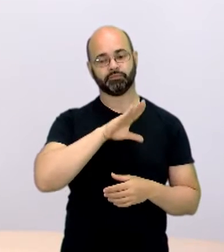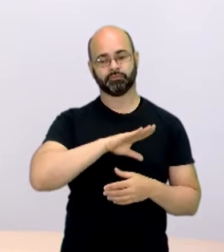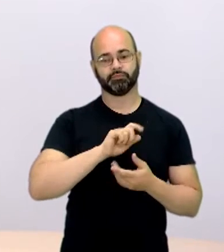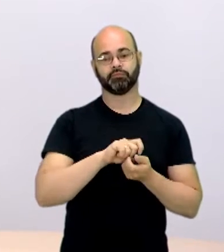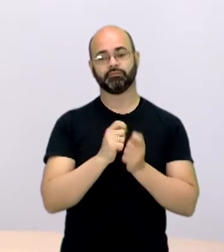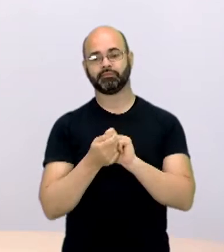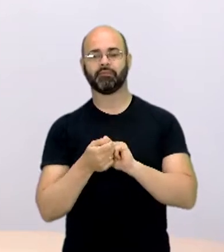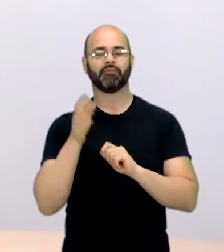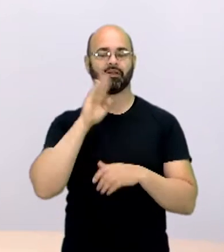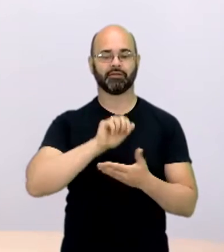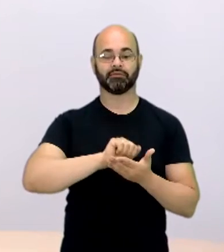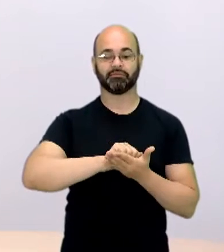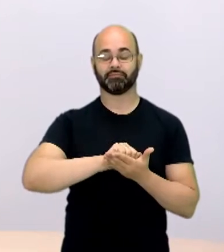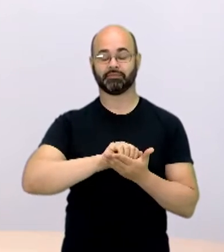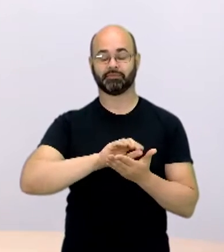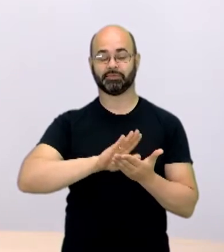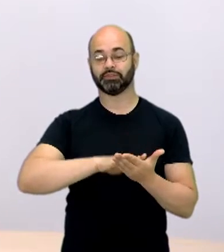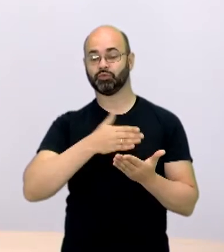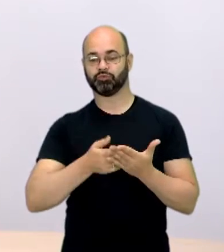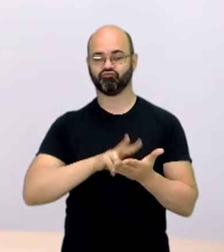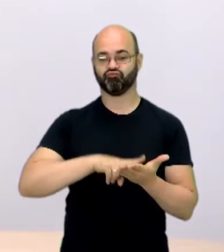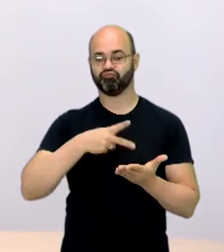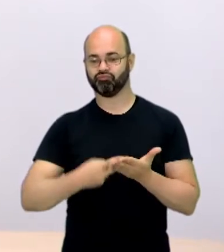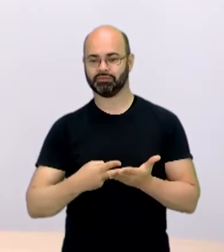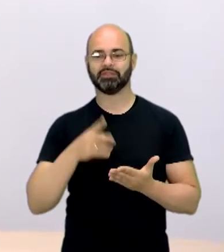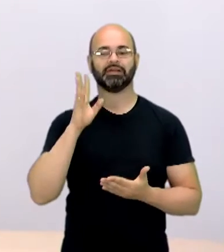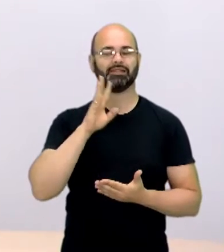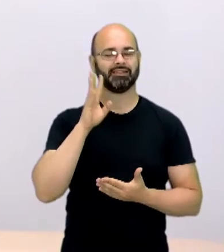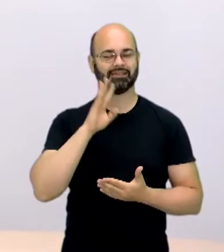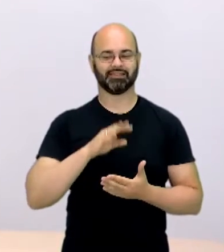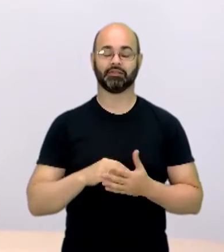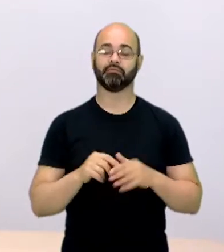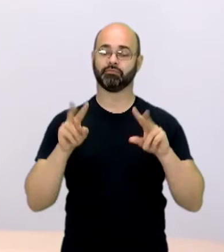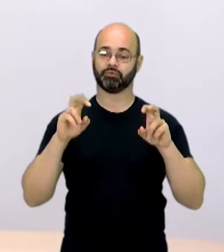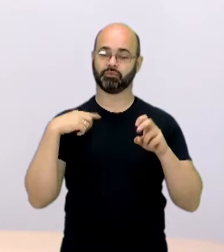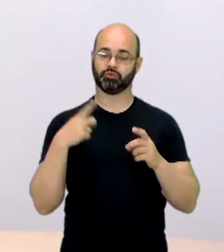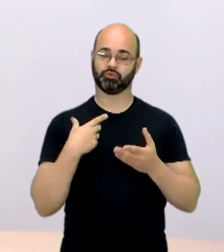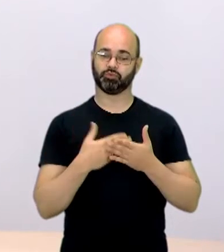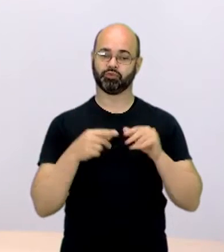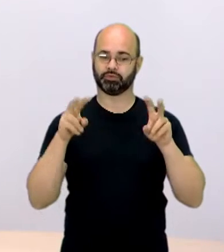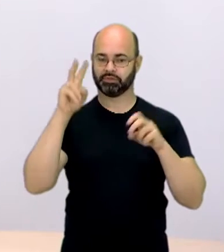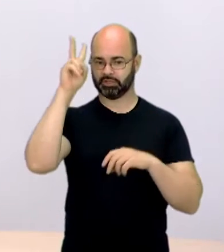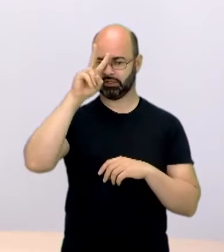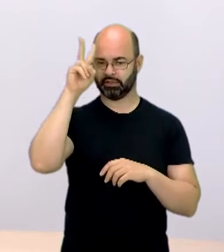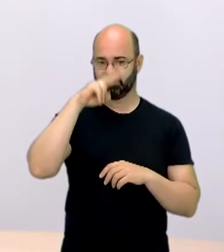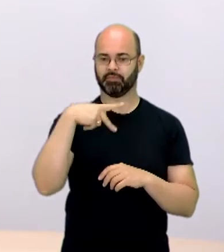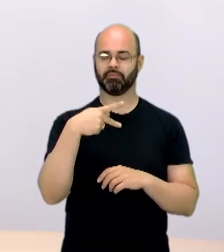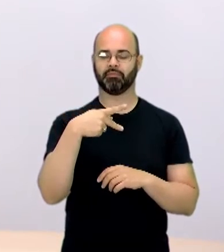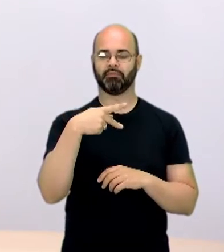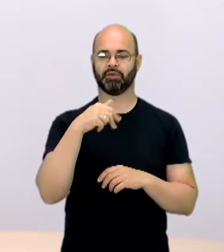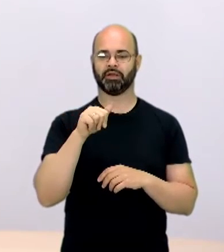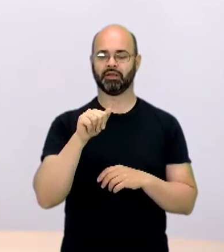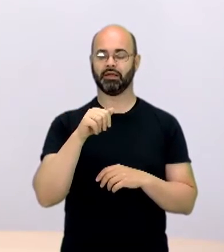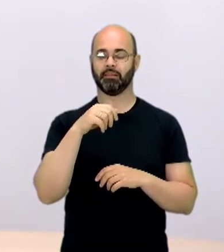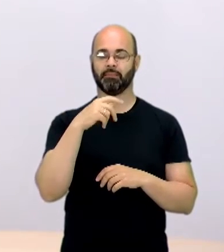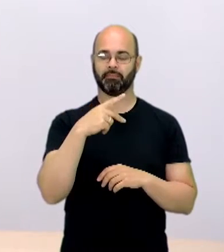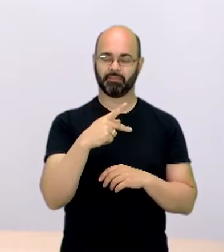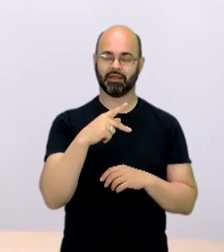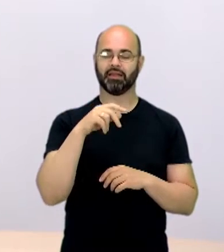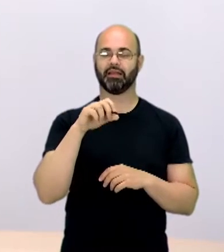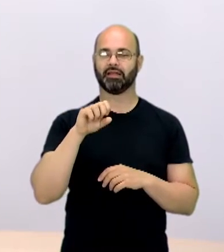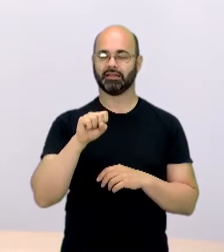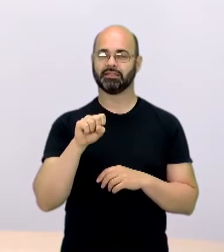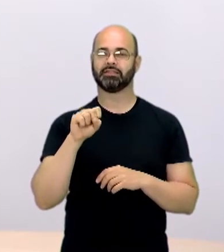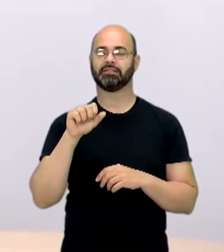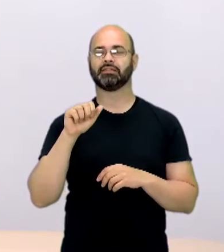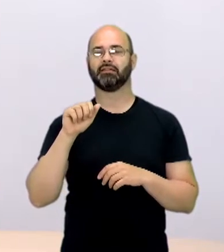trabalho super joia na comunidade. Lembra do que a gente está falando de PSA, né? De fazer aí algo